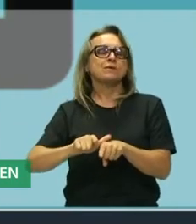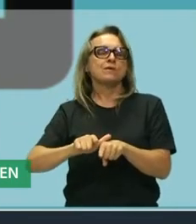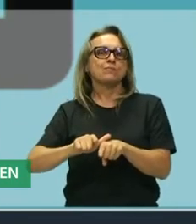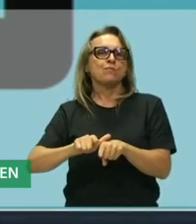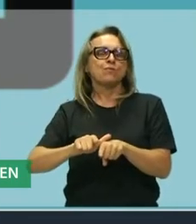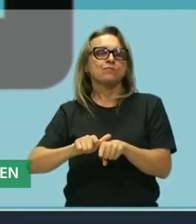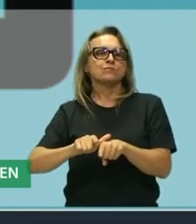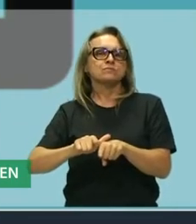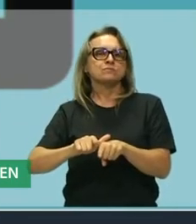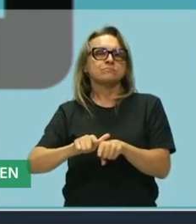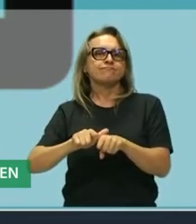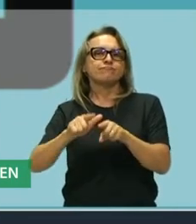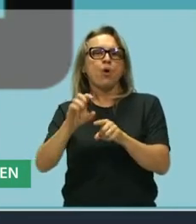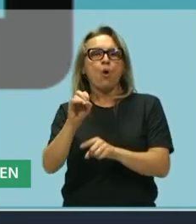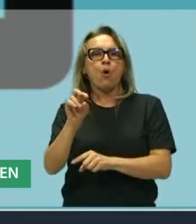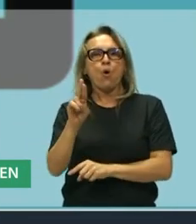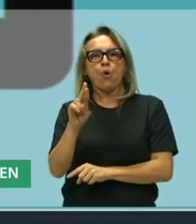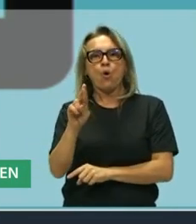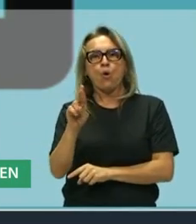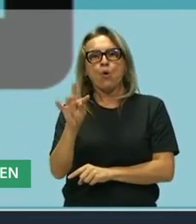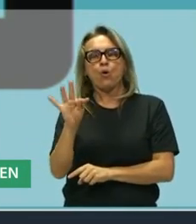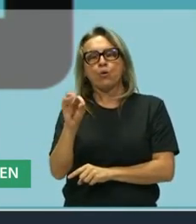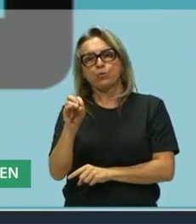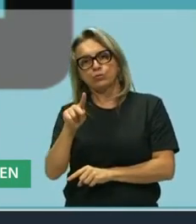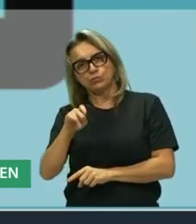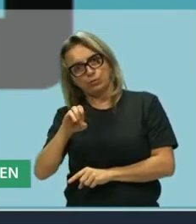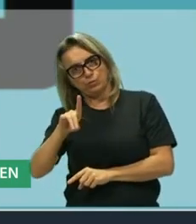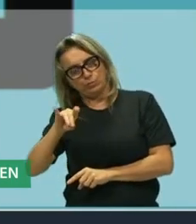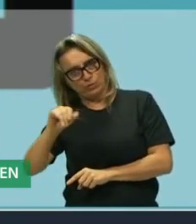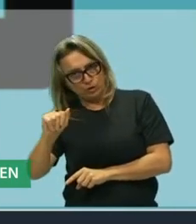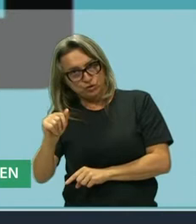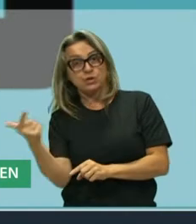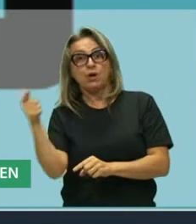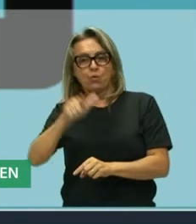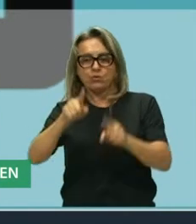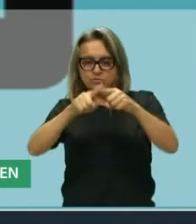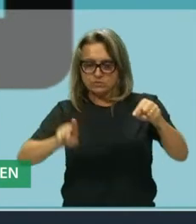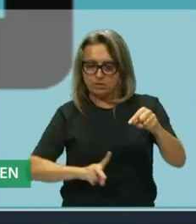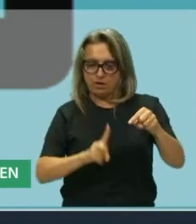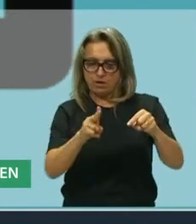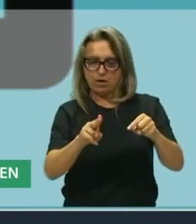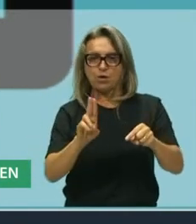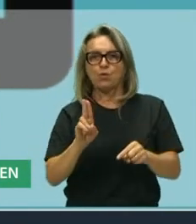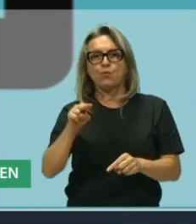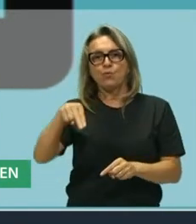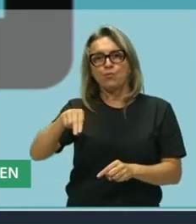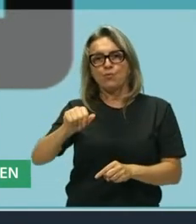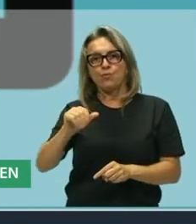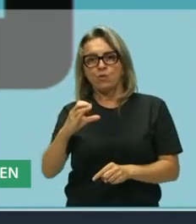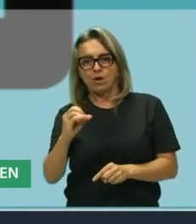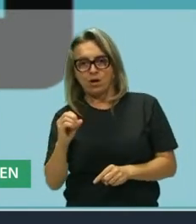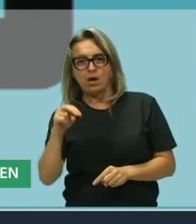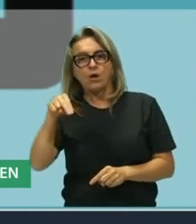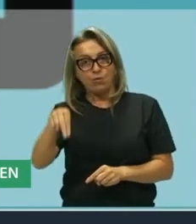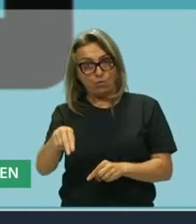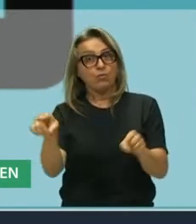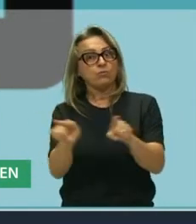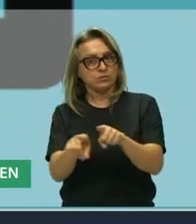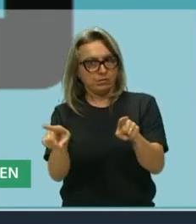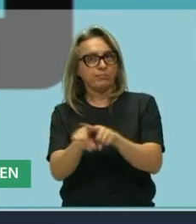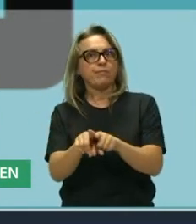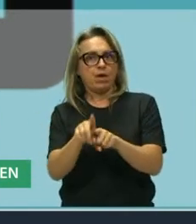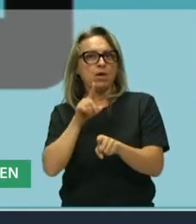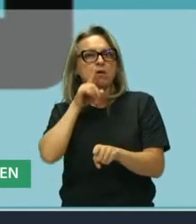ortopedia, nós conseguimos inaugurar a UNACOM, também recebemos a alta complexidade, né,